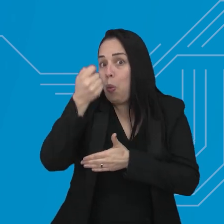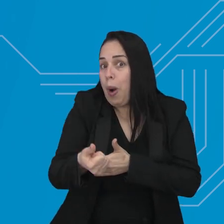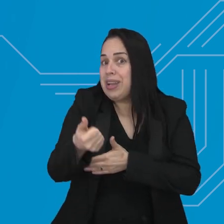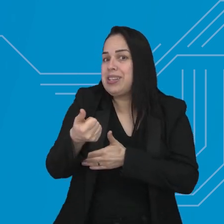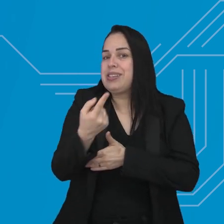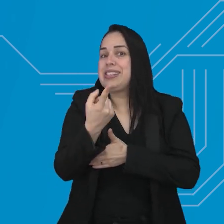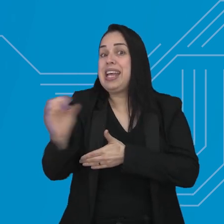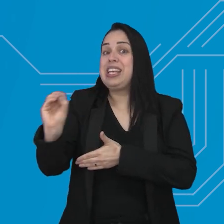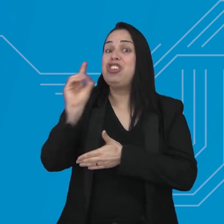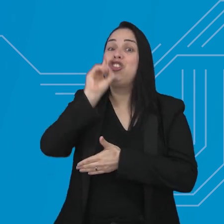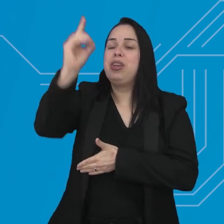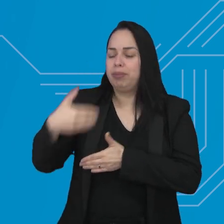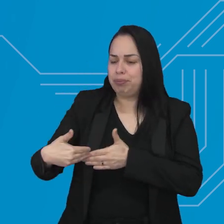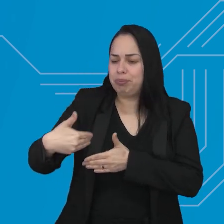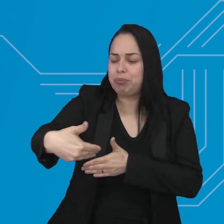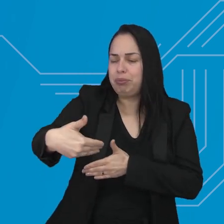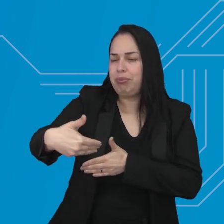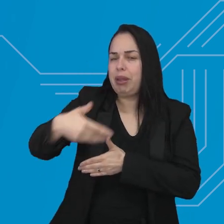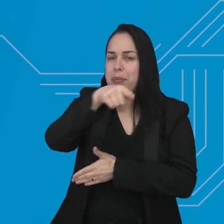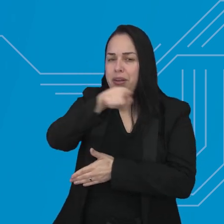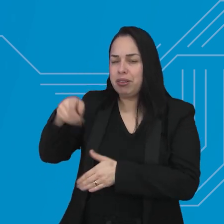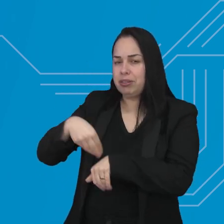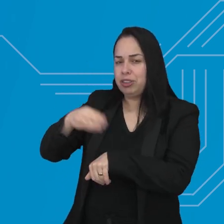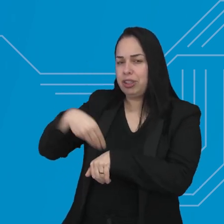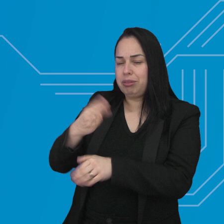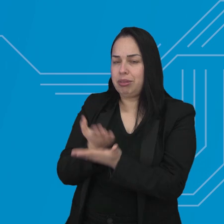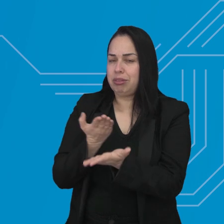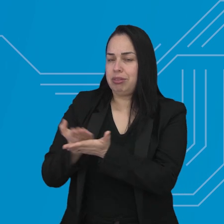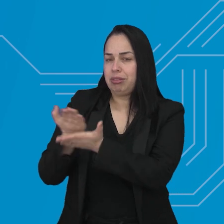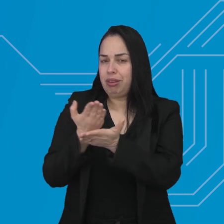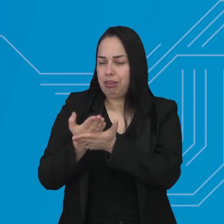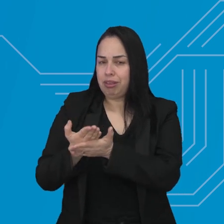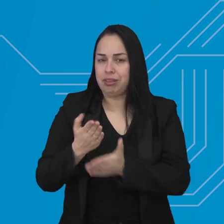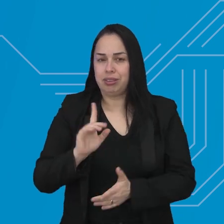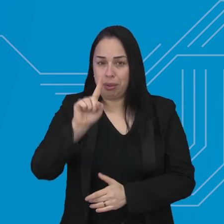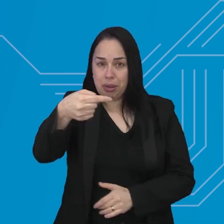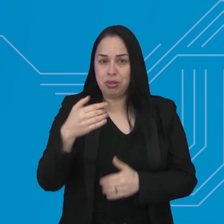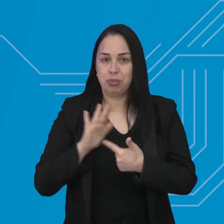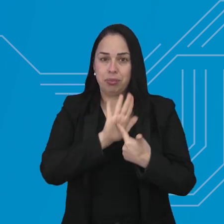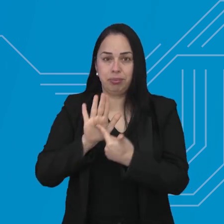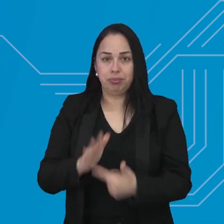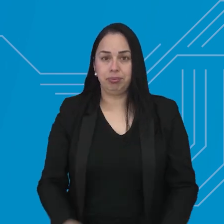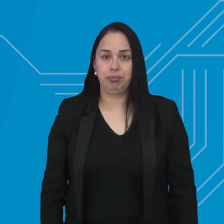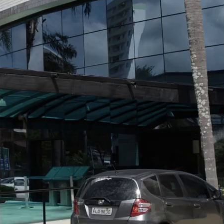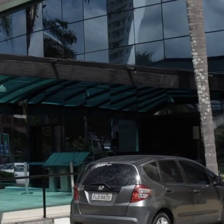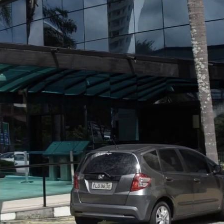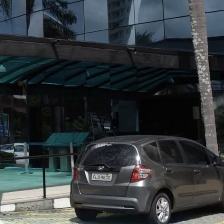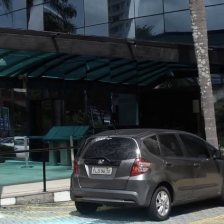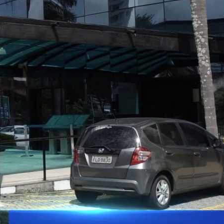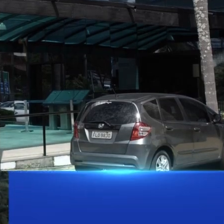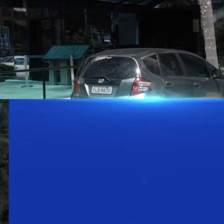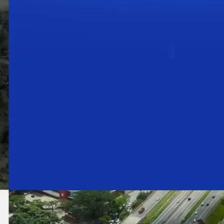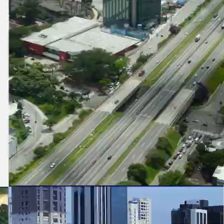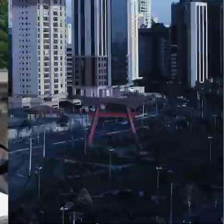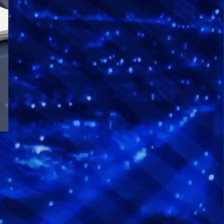menos de 100 dias. Vamos te ajudar com dicas para se preparar nesta reta final. É daqui a pouco.